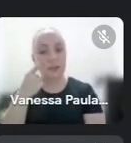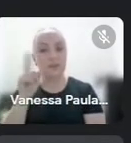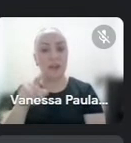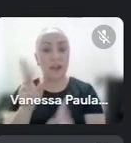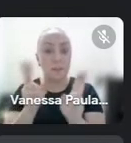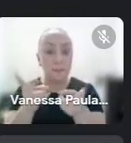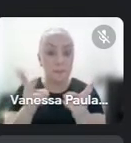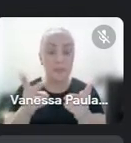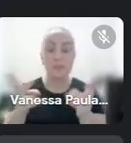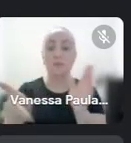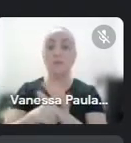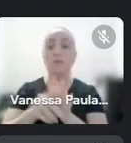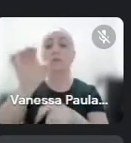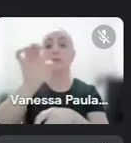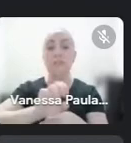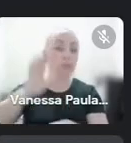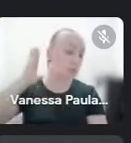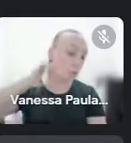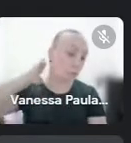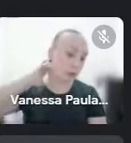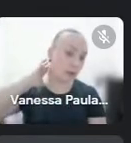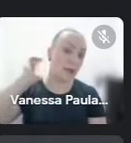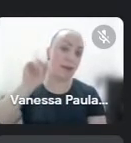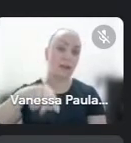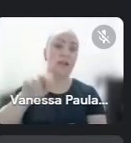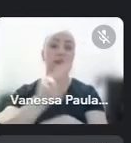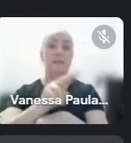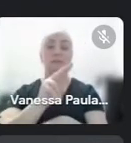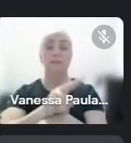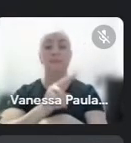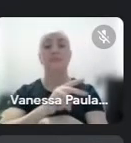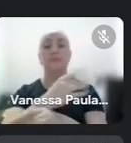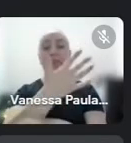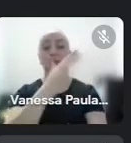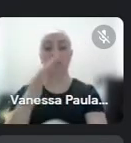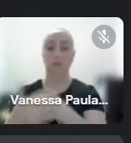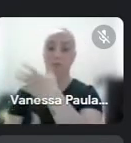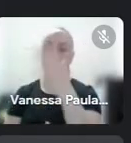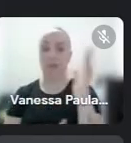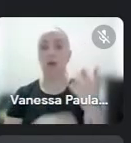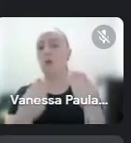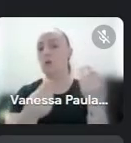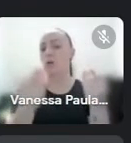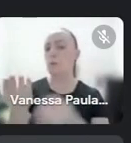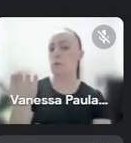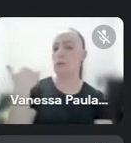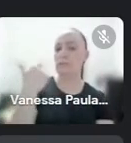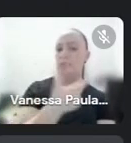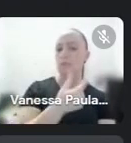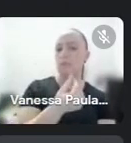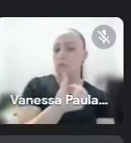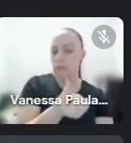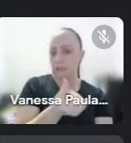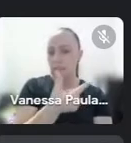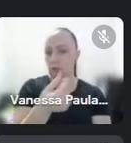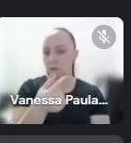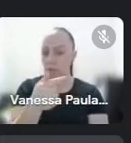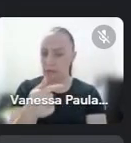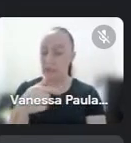estado do Pará, no Brasil, uma área de proteção ambiental. Como ela era em 2006, 2007, como ela está hoje.